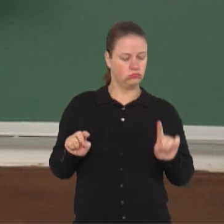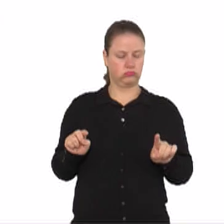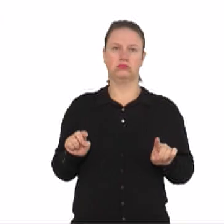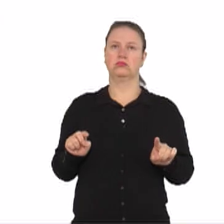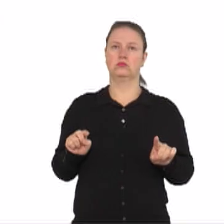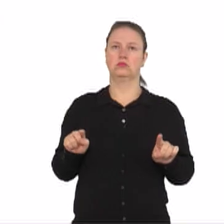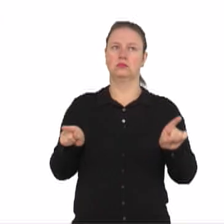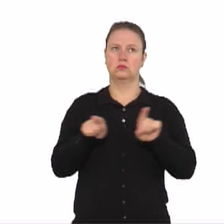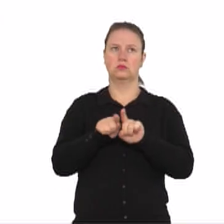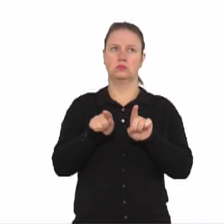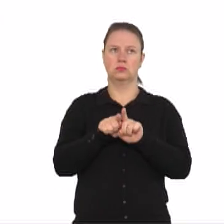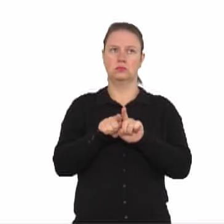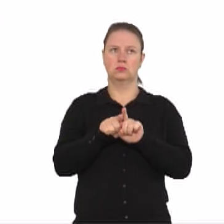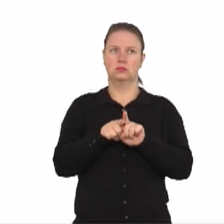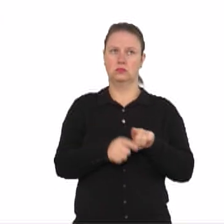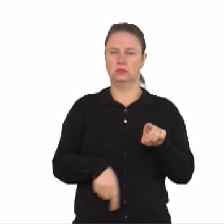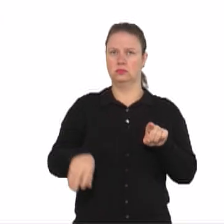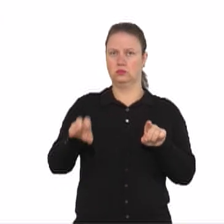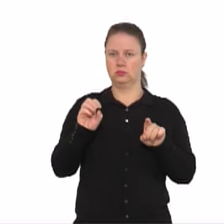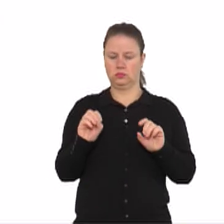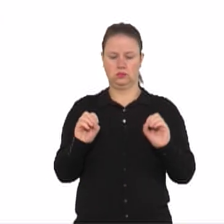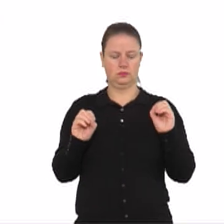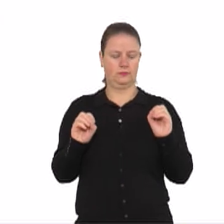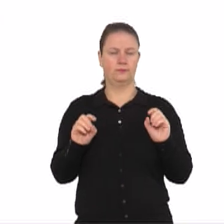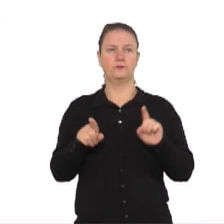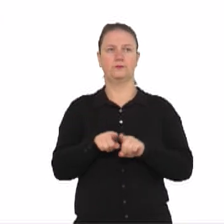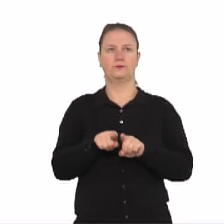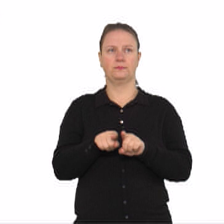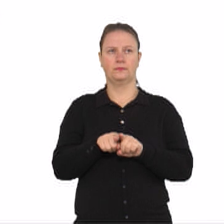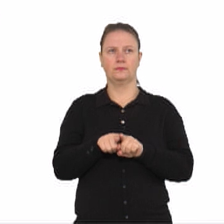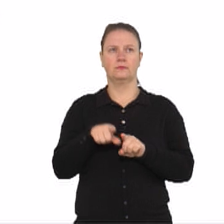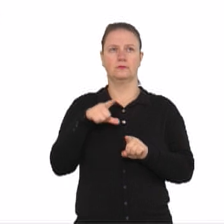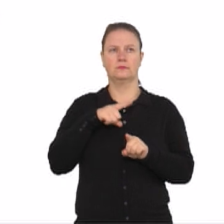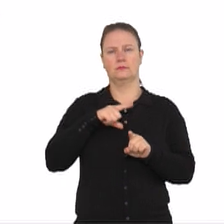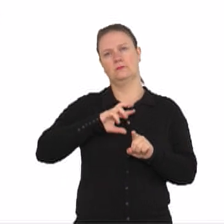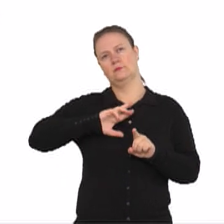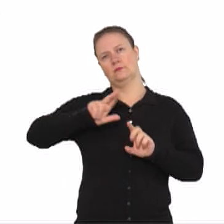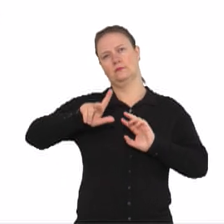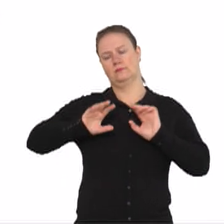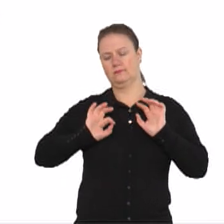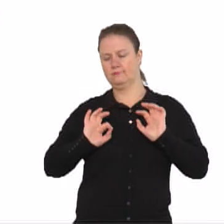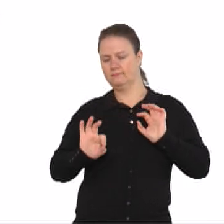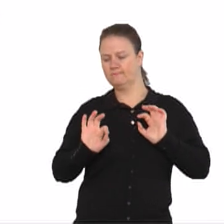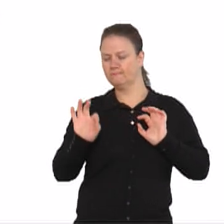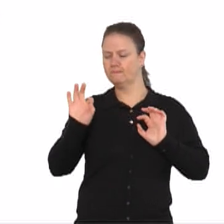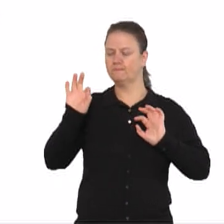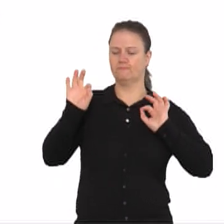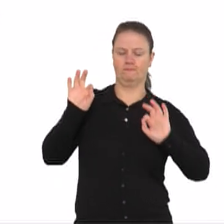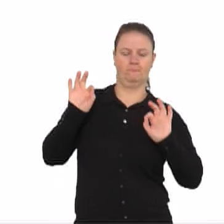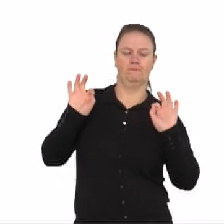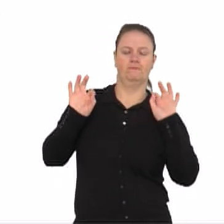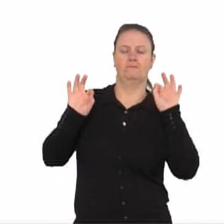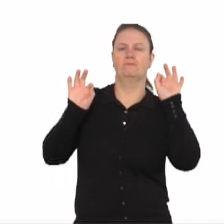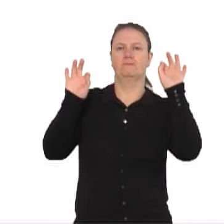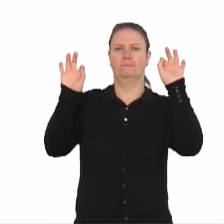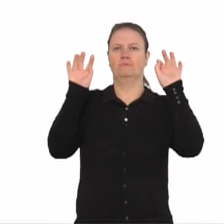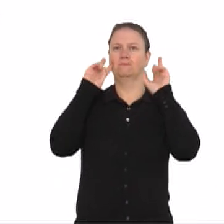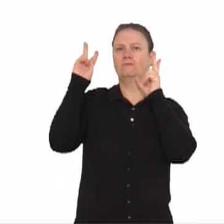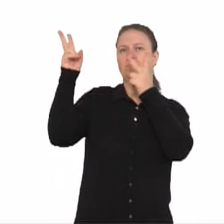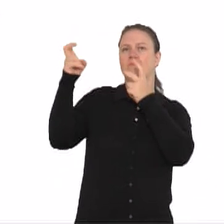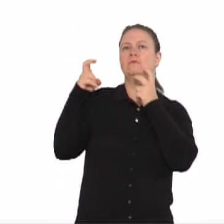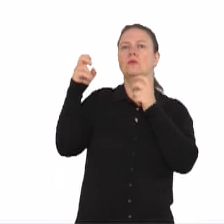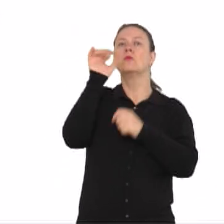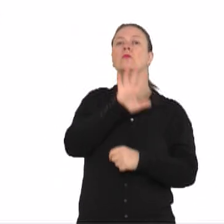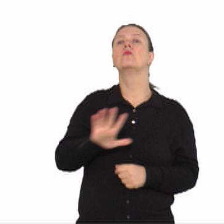sistema cartesiano, que é o 0, 0. E tem outros pontos espalhados, outras equações escritas. Veja que nessa